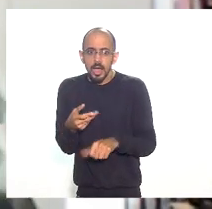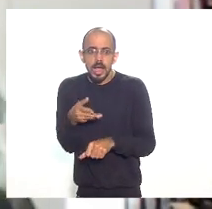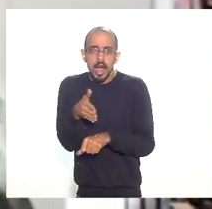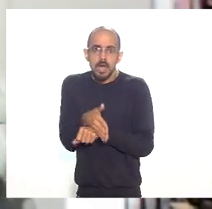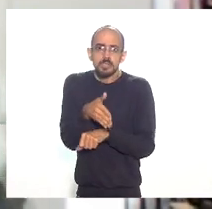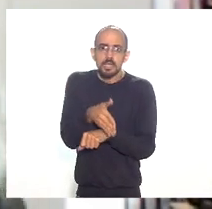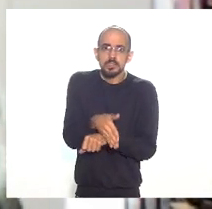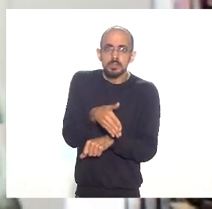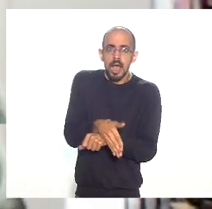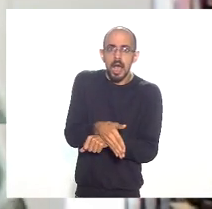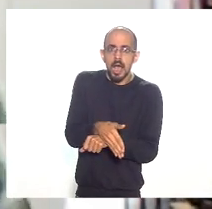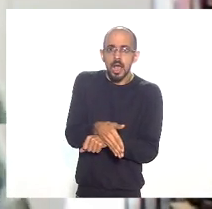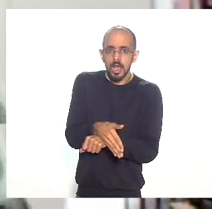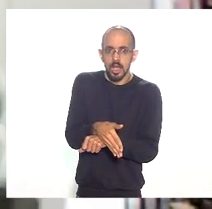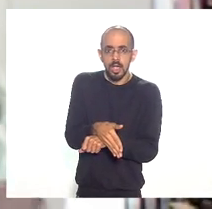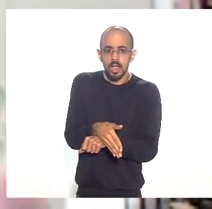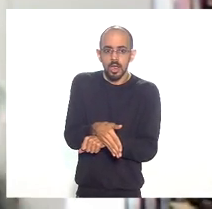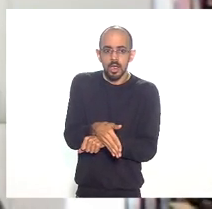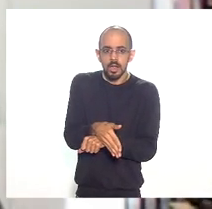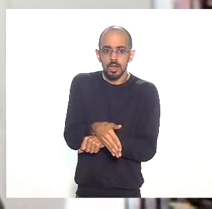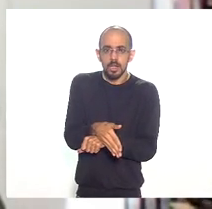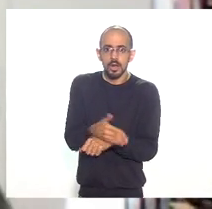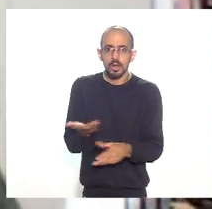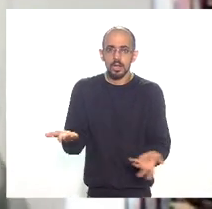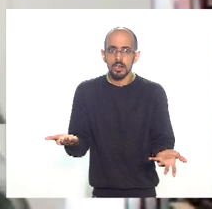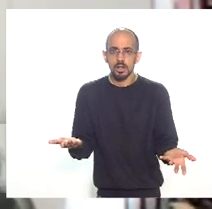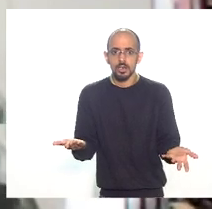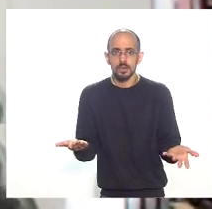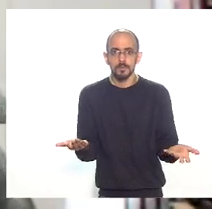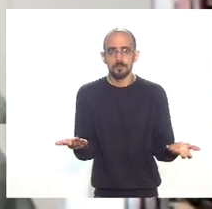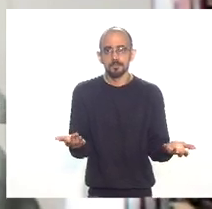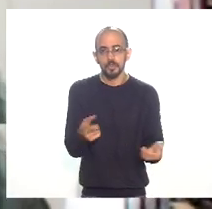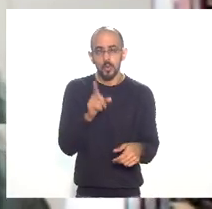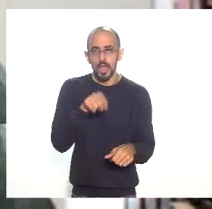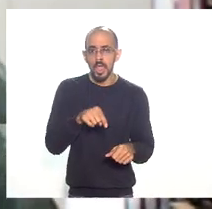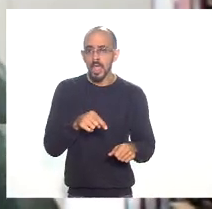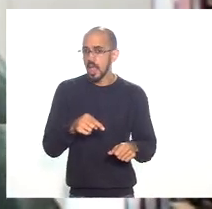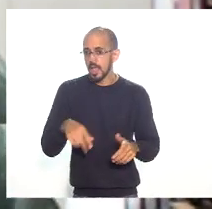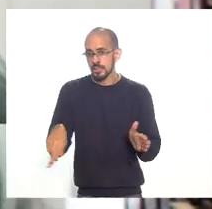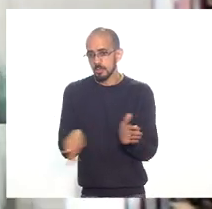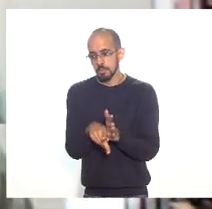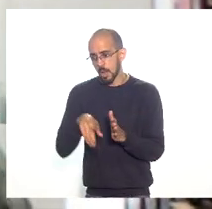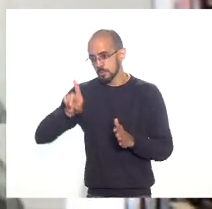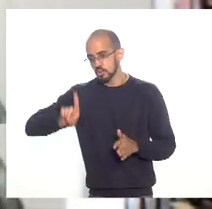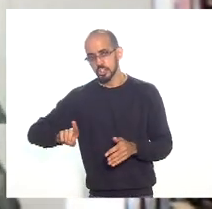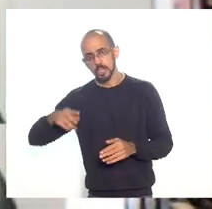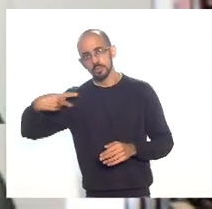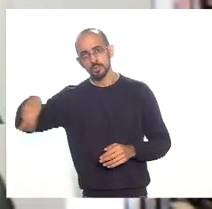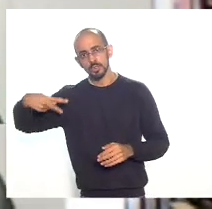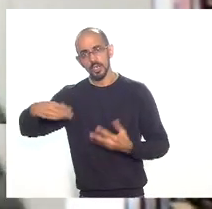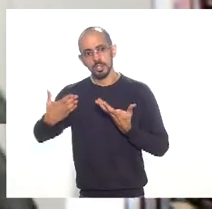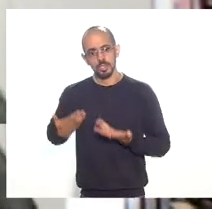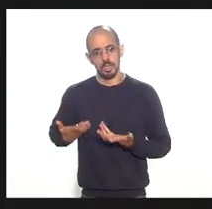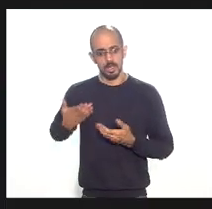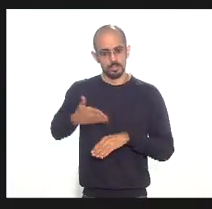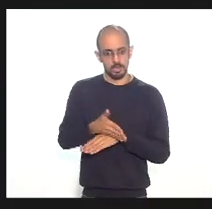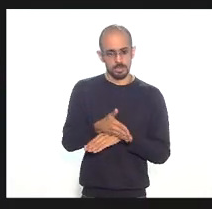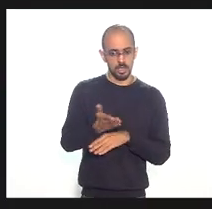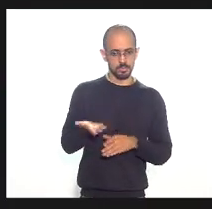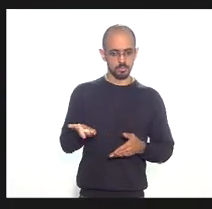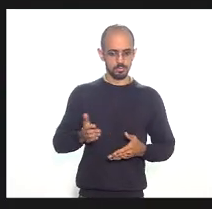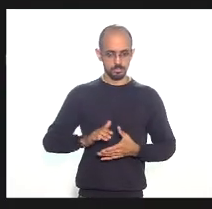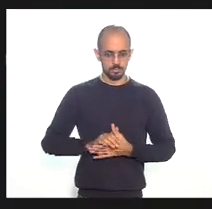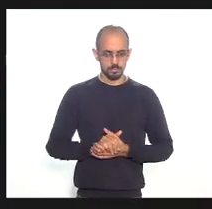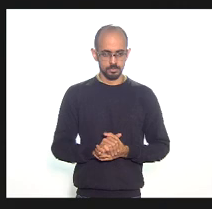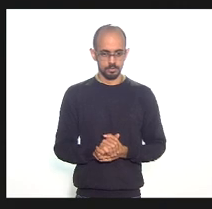Porque quem acessa a justiça está buscando a garantia dos seus direitos. Então, é um projeto... Permite uma parte, Flávio,